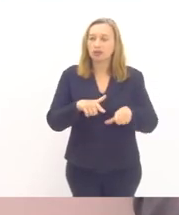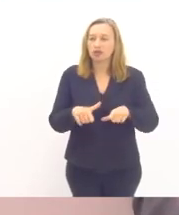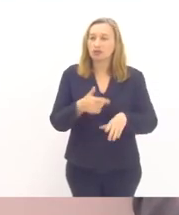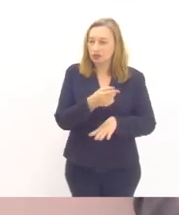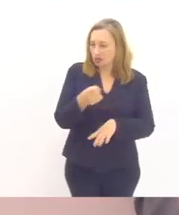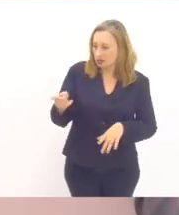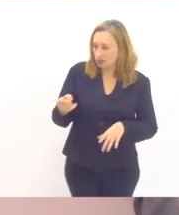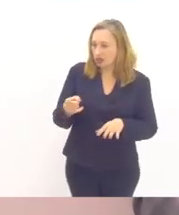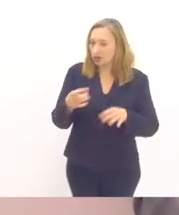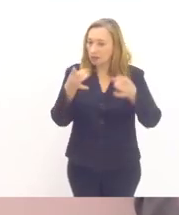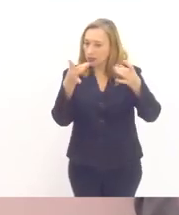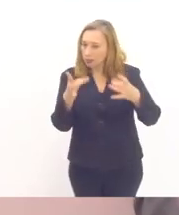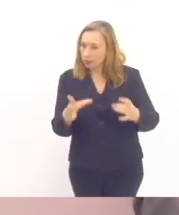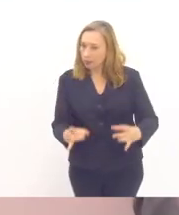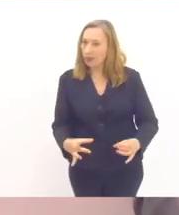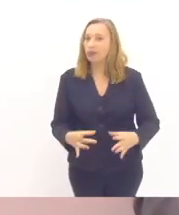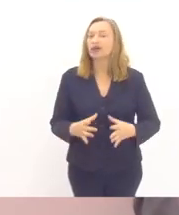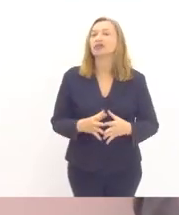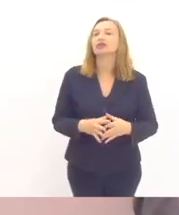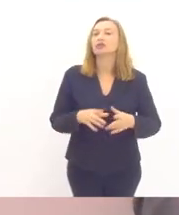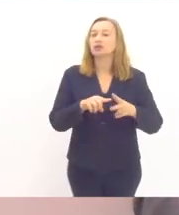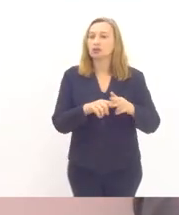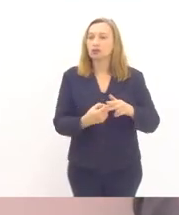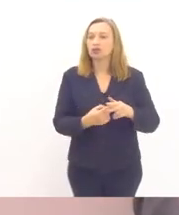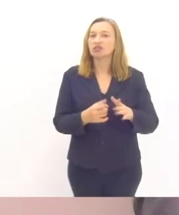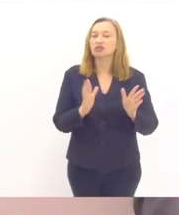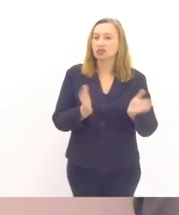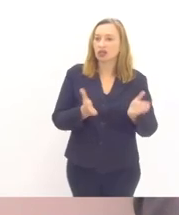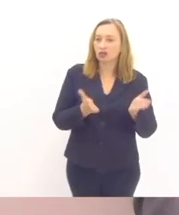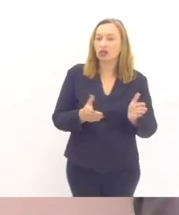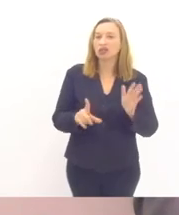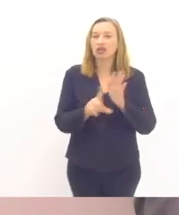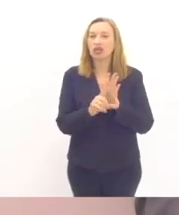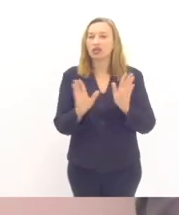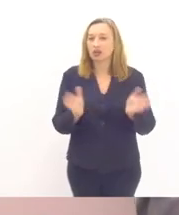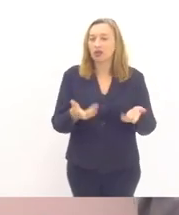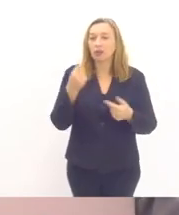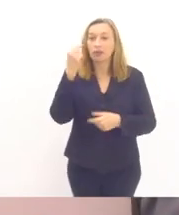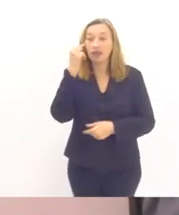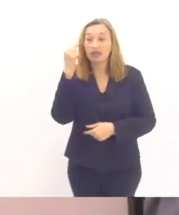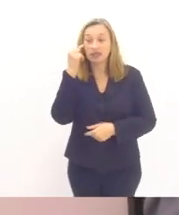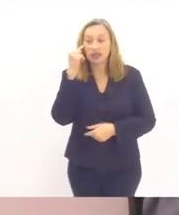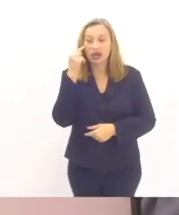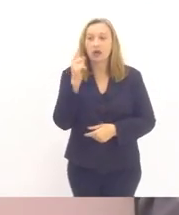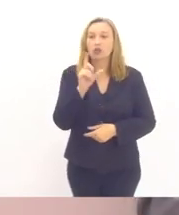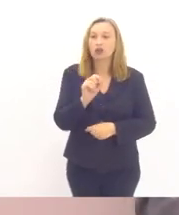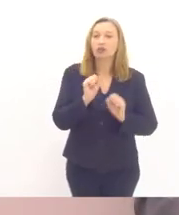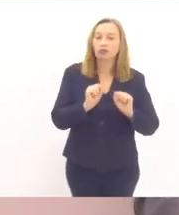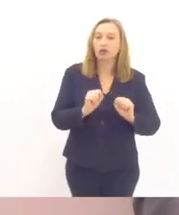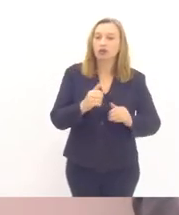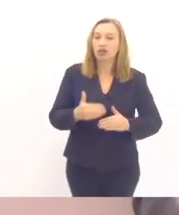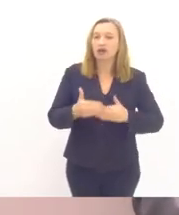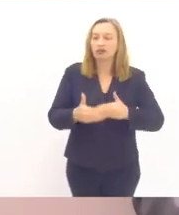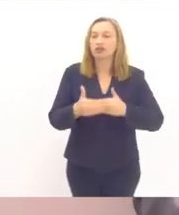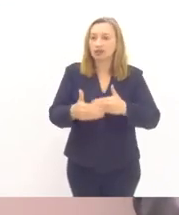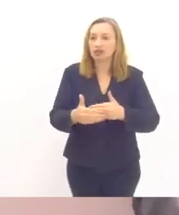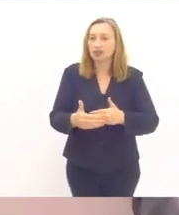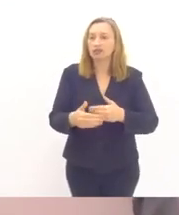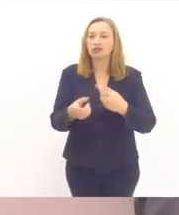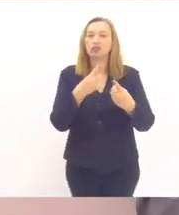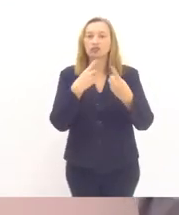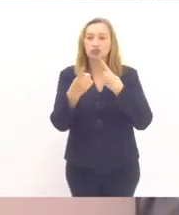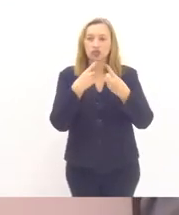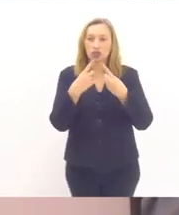de forma tão detalhada da regulamentação atual, da legislação atual, pensar o que a gente pode avançar. Vamos fazer isso em